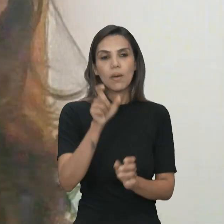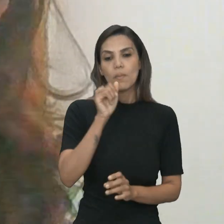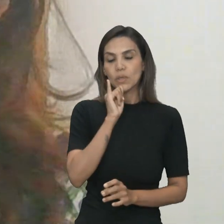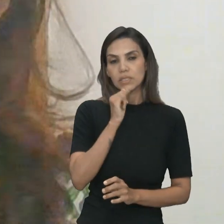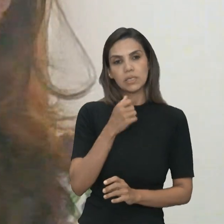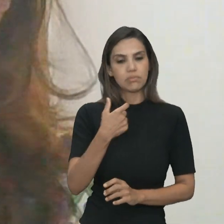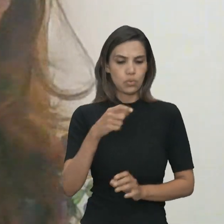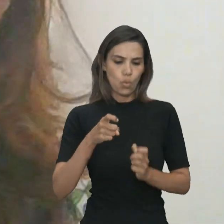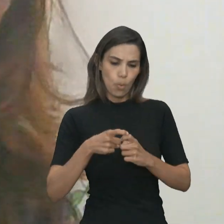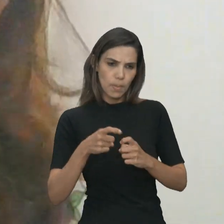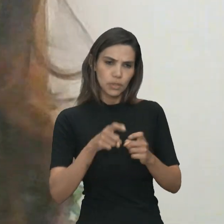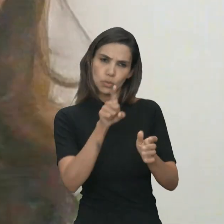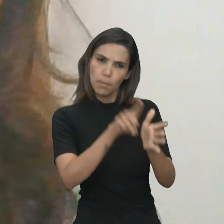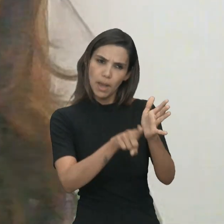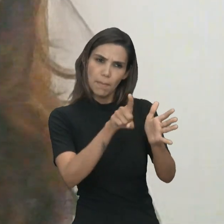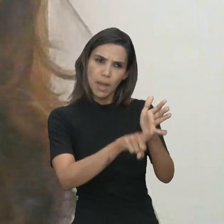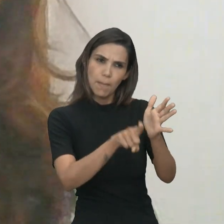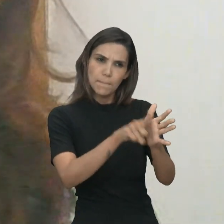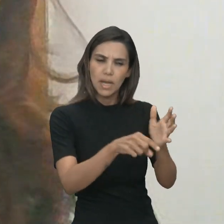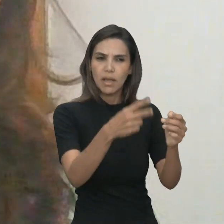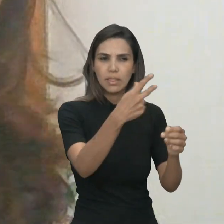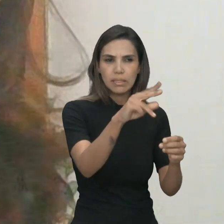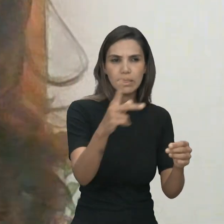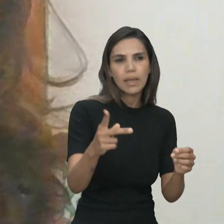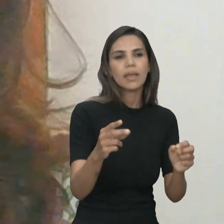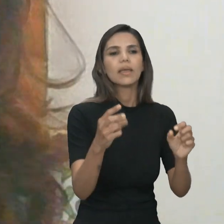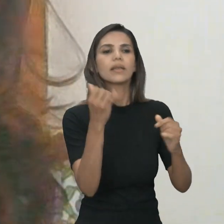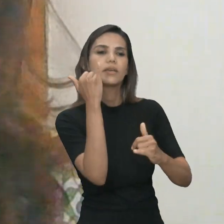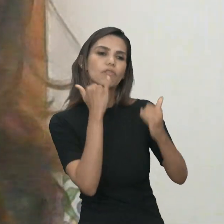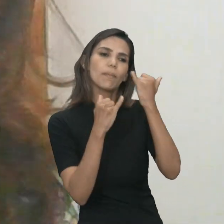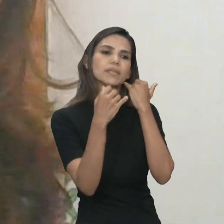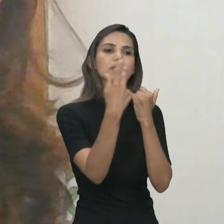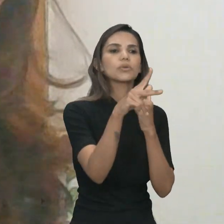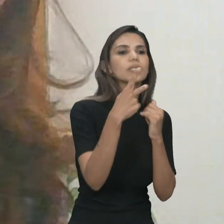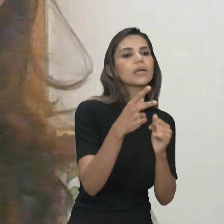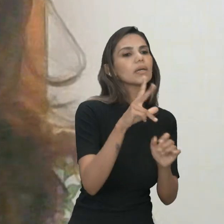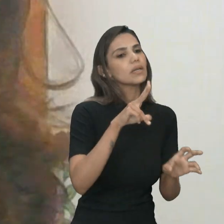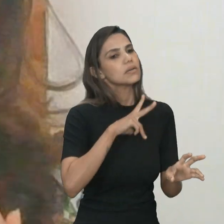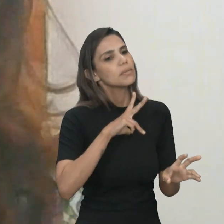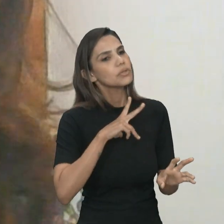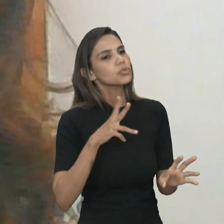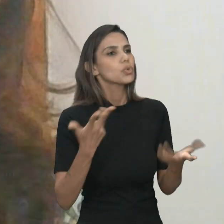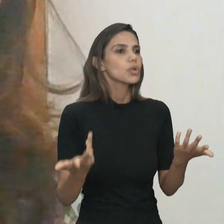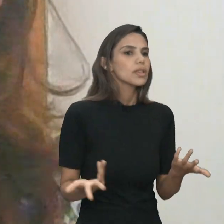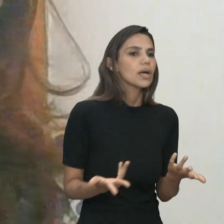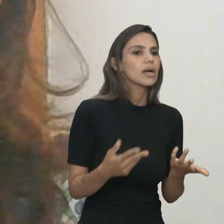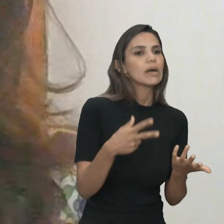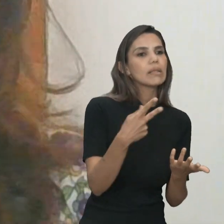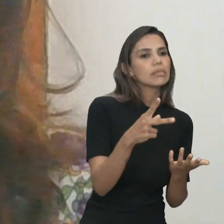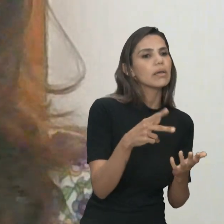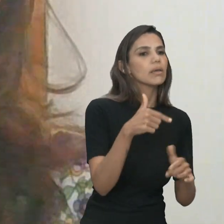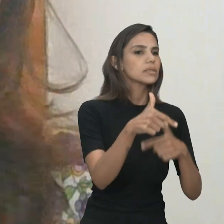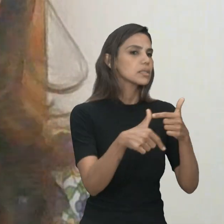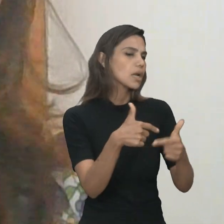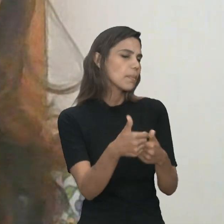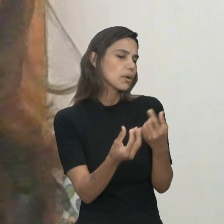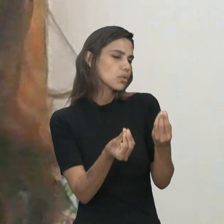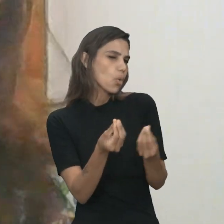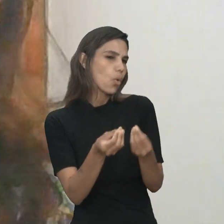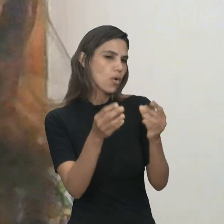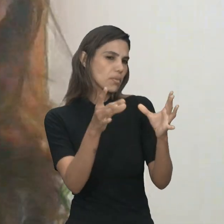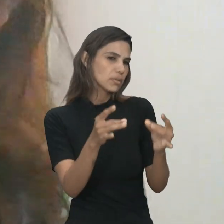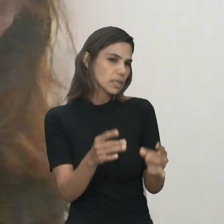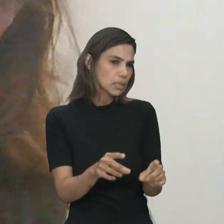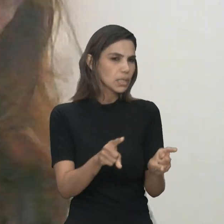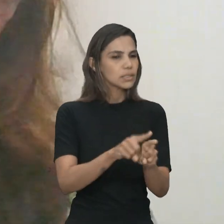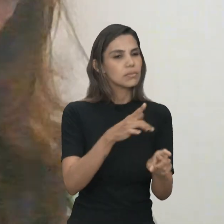de todos os dados, as informações que o servidor colocar lá no questionário de avaliação das condições de trabalho que ele tem, das condições de saúde.